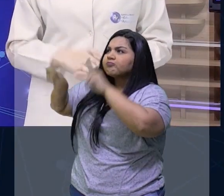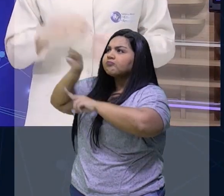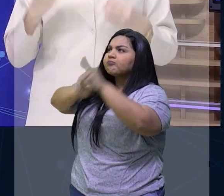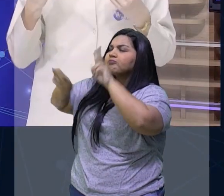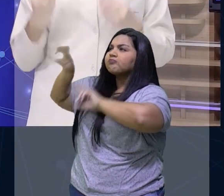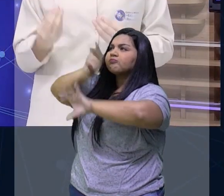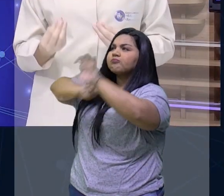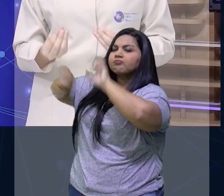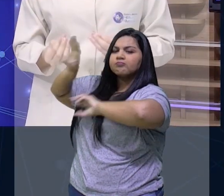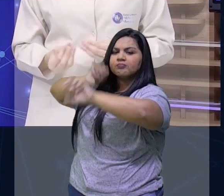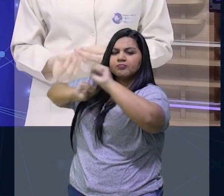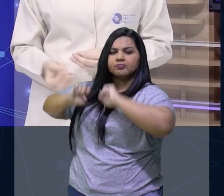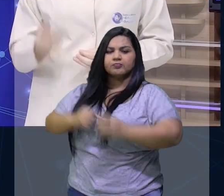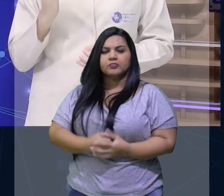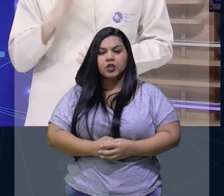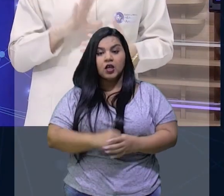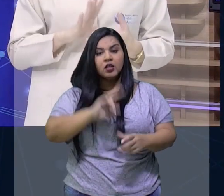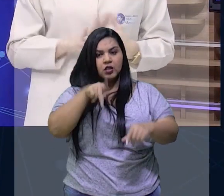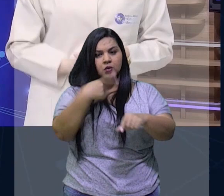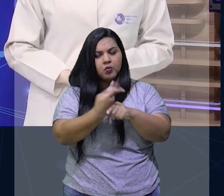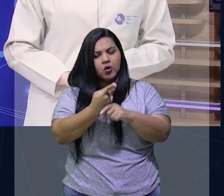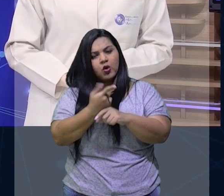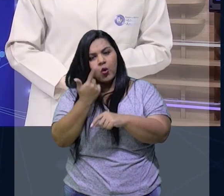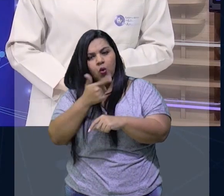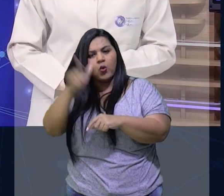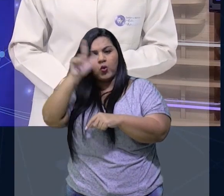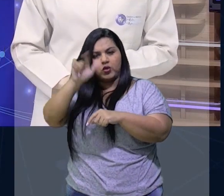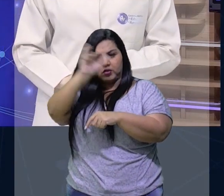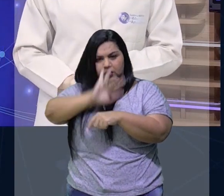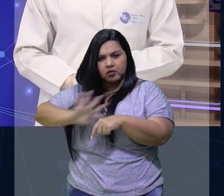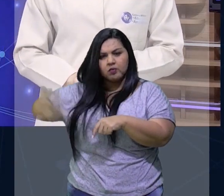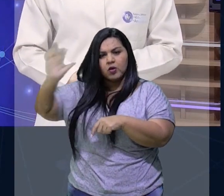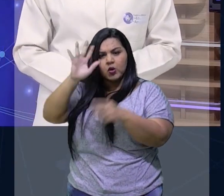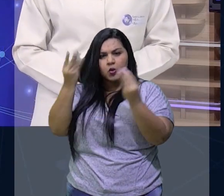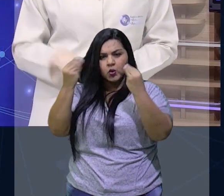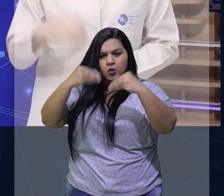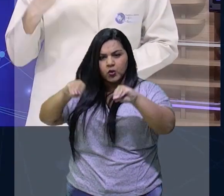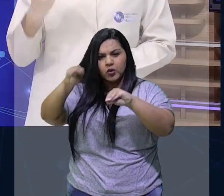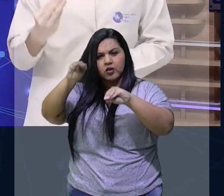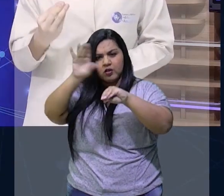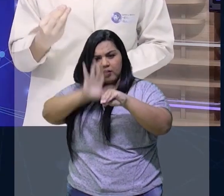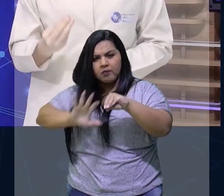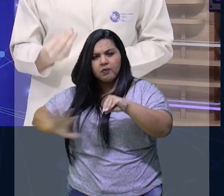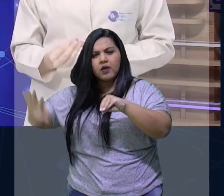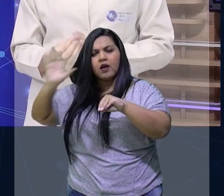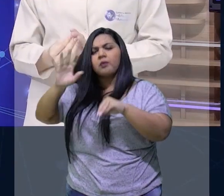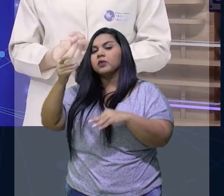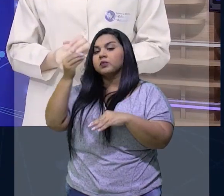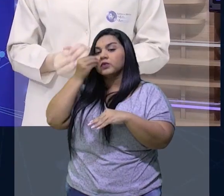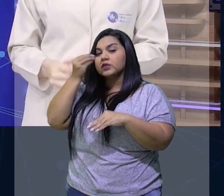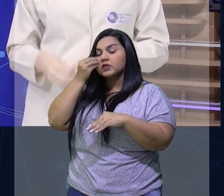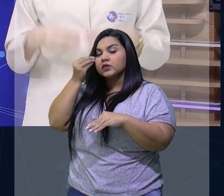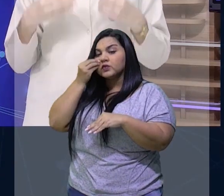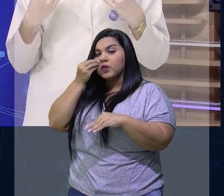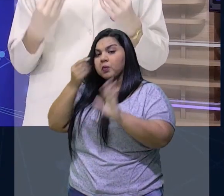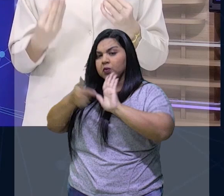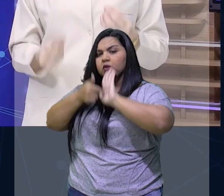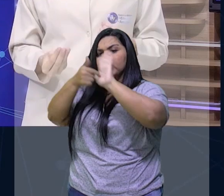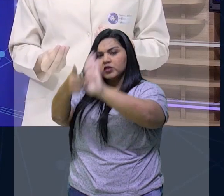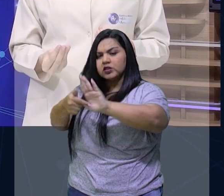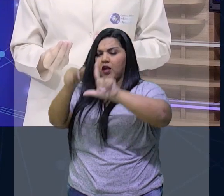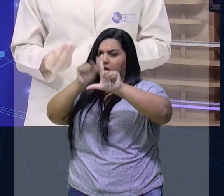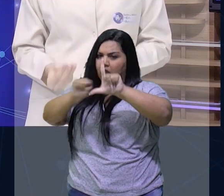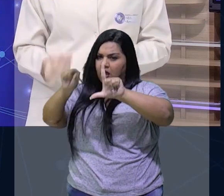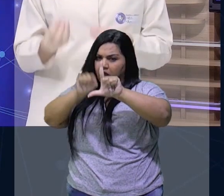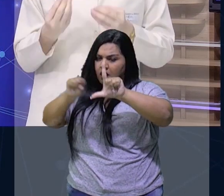vai observar na próxima imagem, eu coloquei aí um outro mapa para a gente observar e eu vou mostrar para vocês a legenda, né? E a